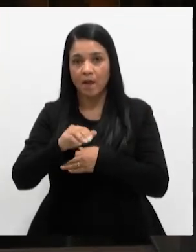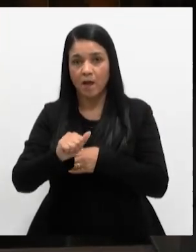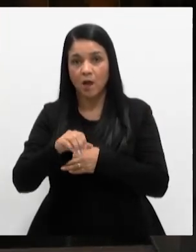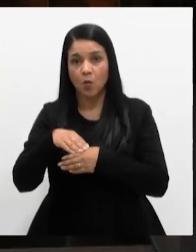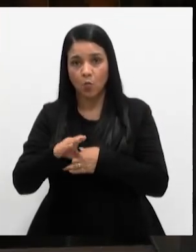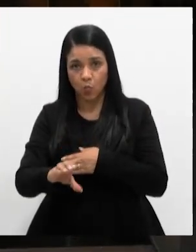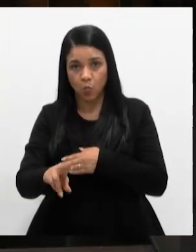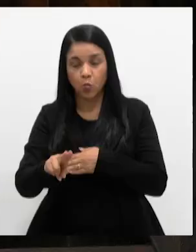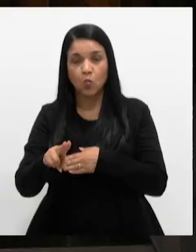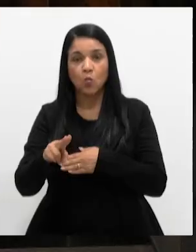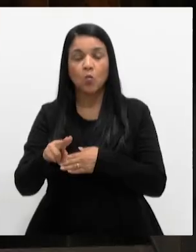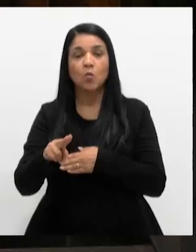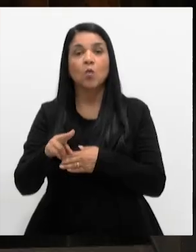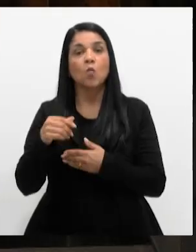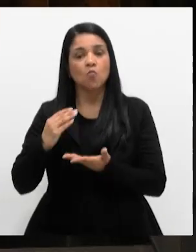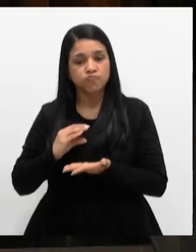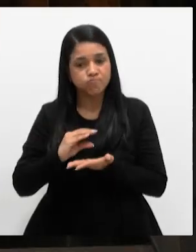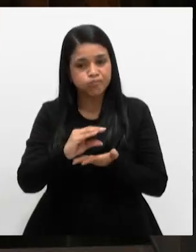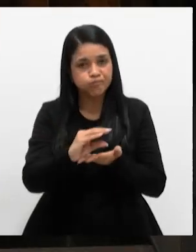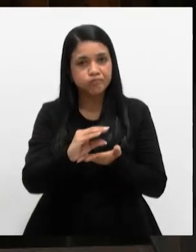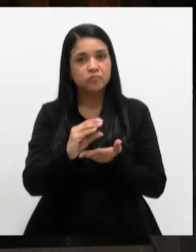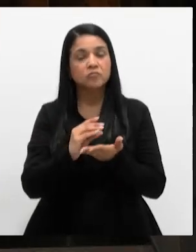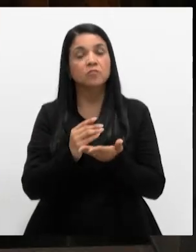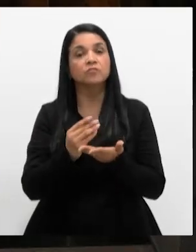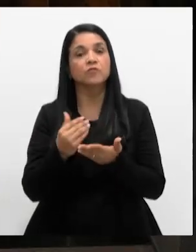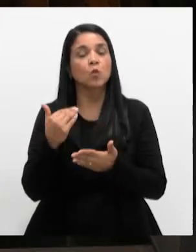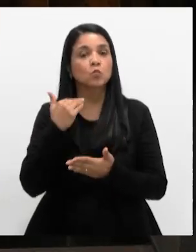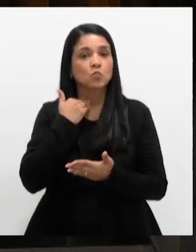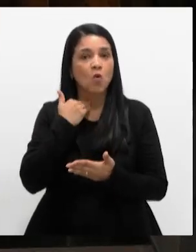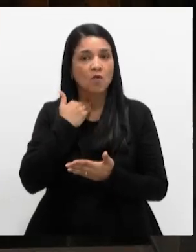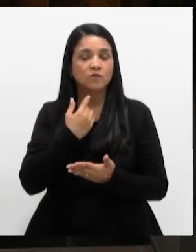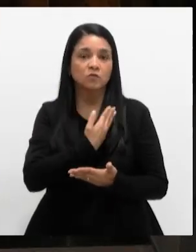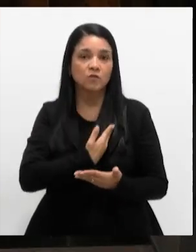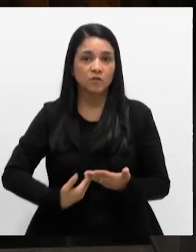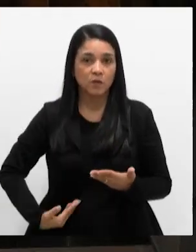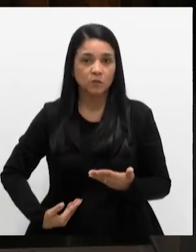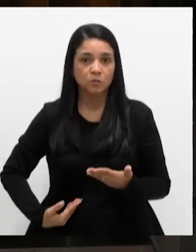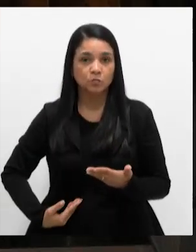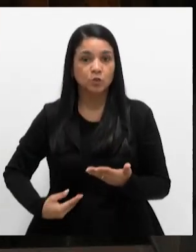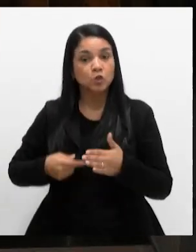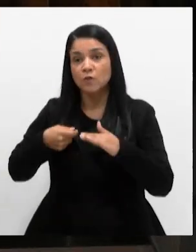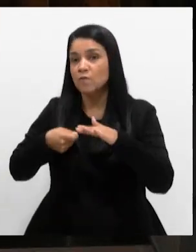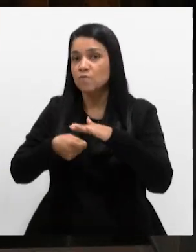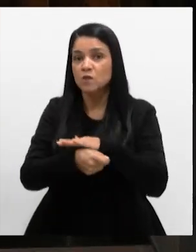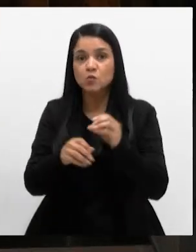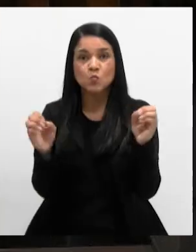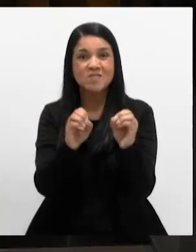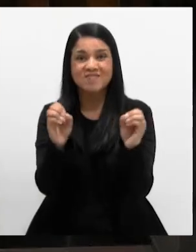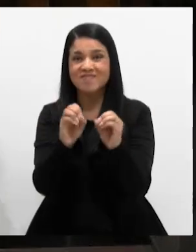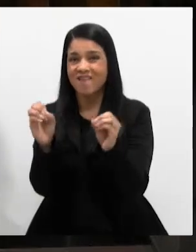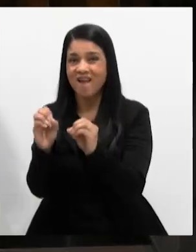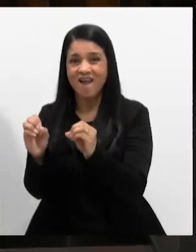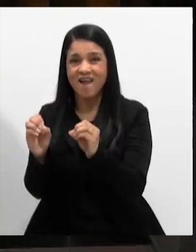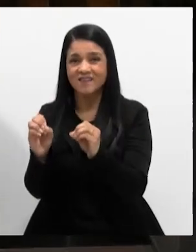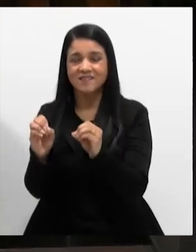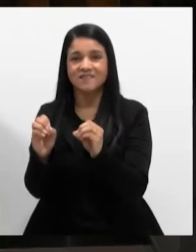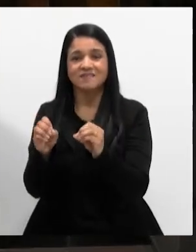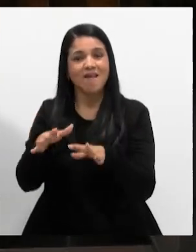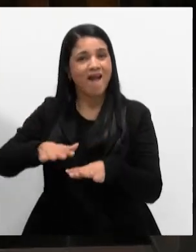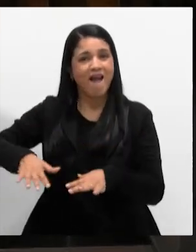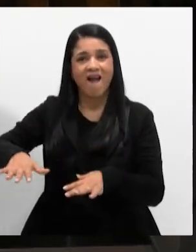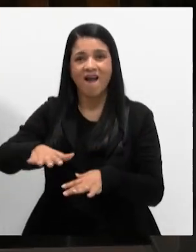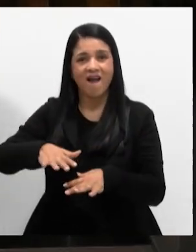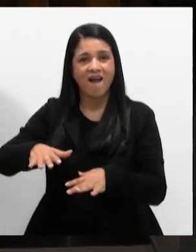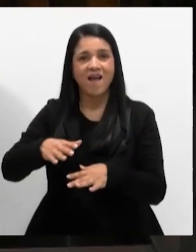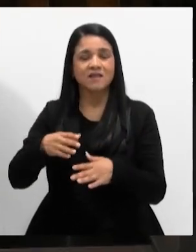dinheiro saiu do cofre da LERJ, foi com o cofre do governo do Estado e não é investido na recuperação da área, na